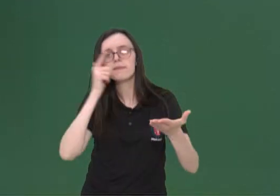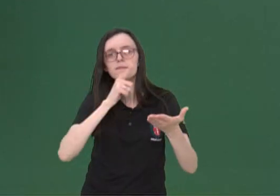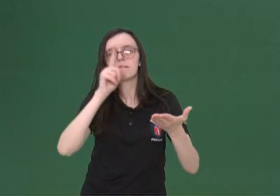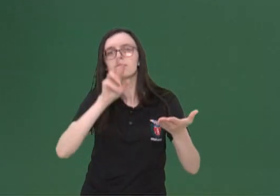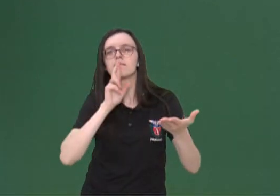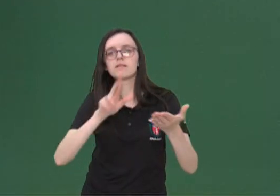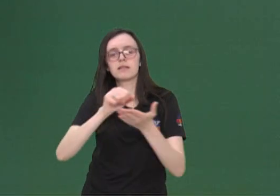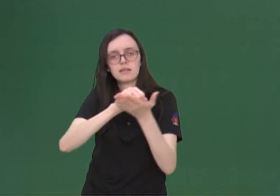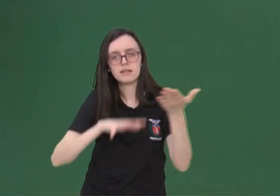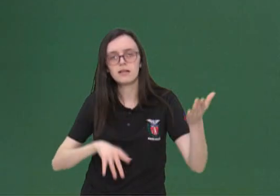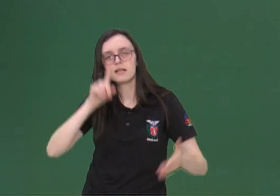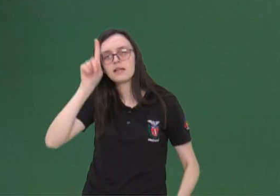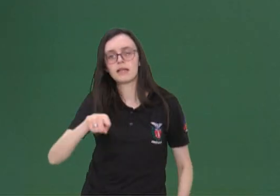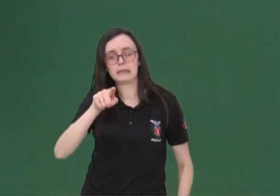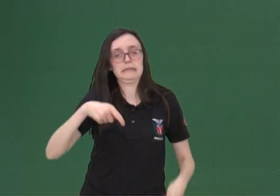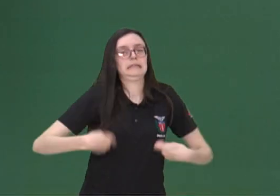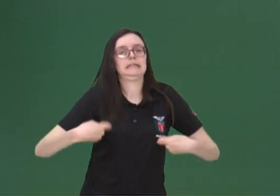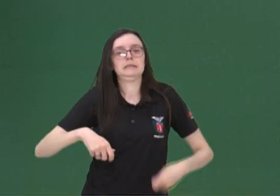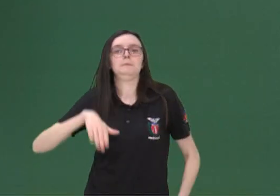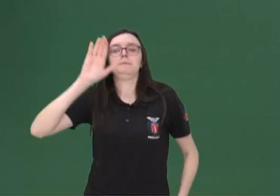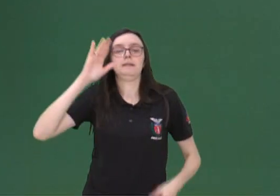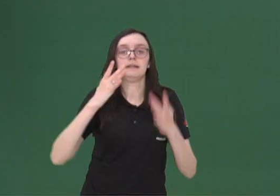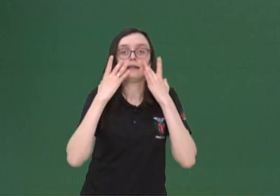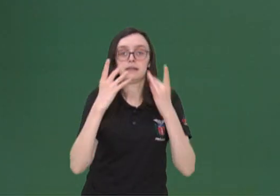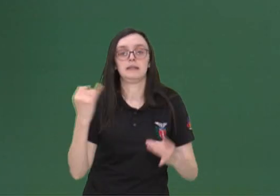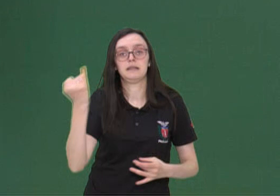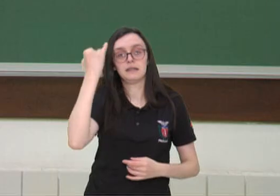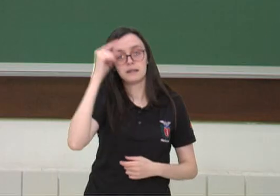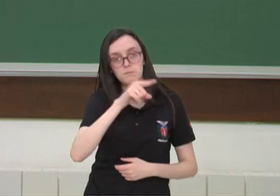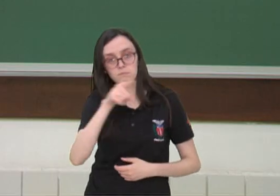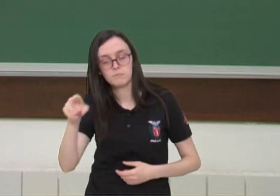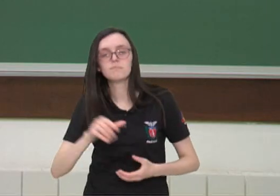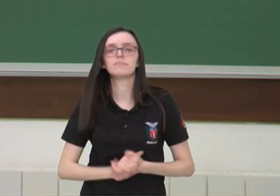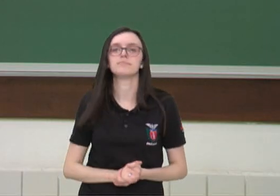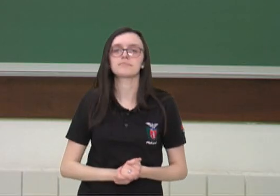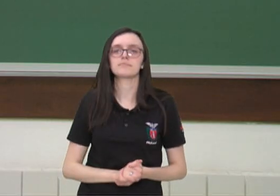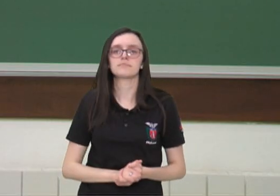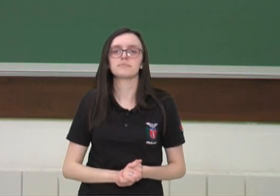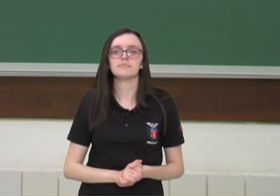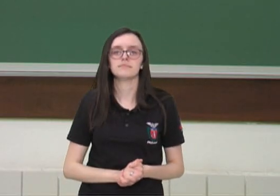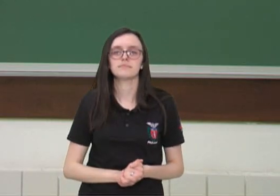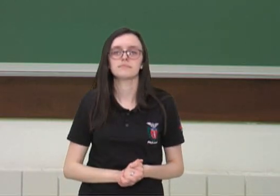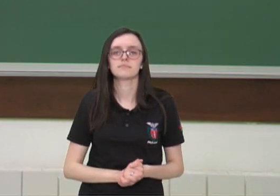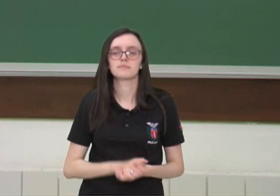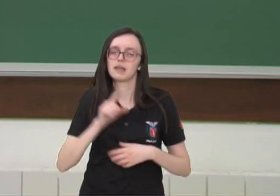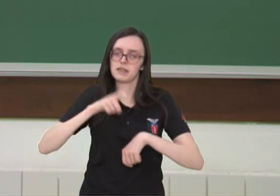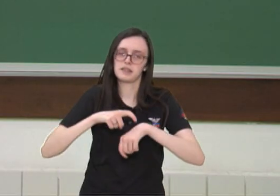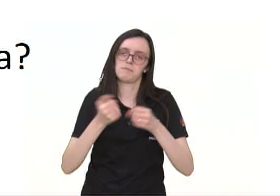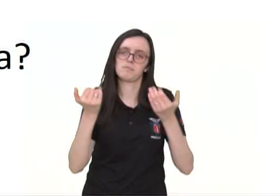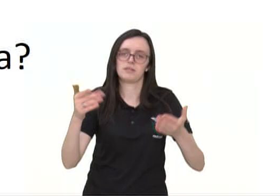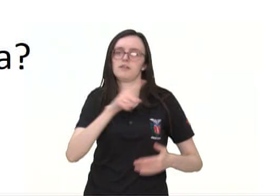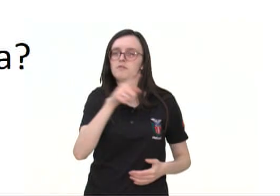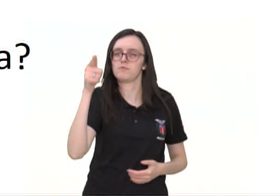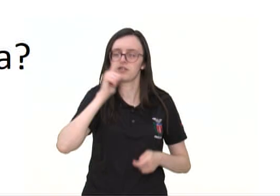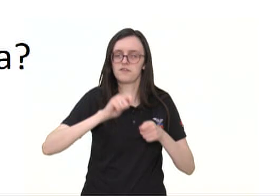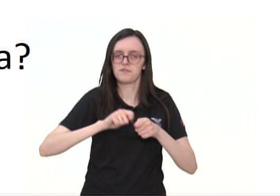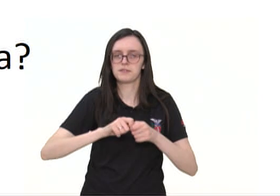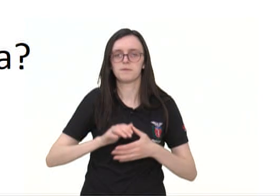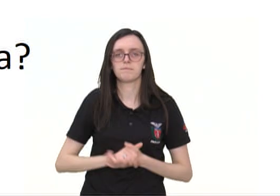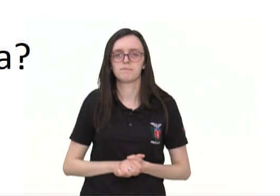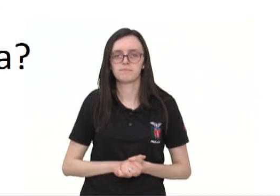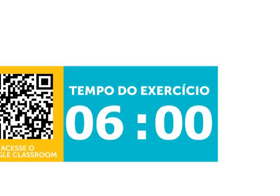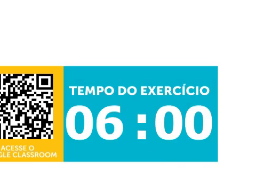essa atividade, essa exige um pouquinho mais de atenção de vocês, né? Um tempinho aí para que vocês façam.